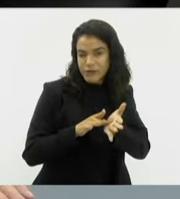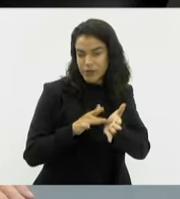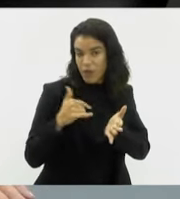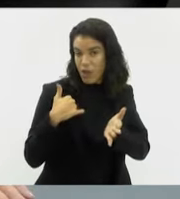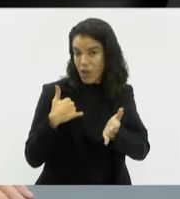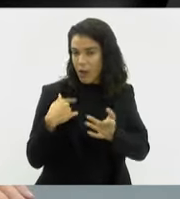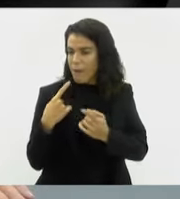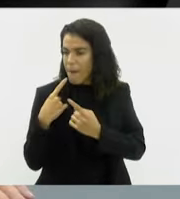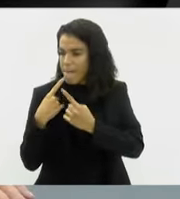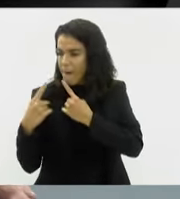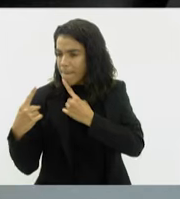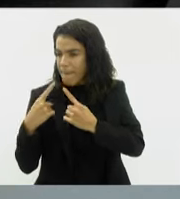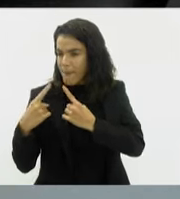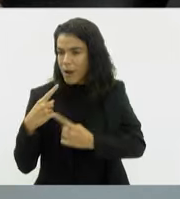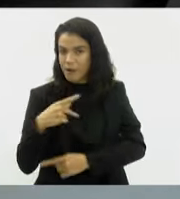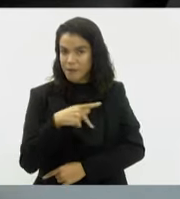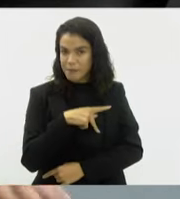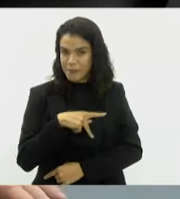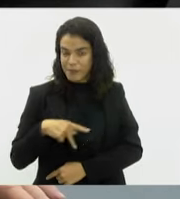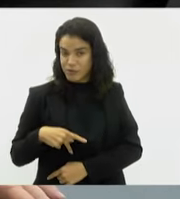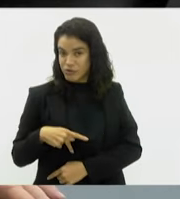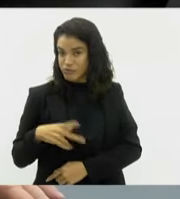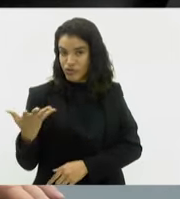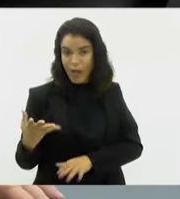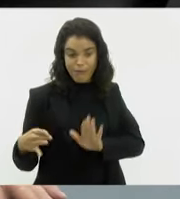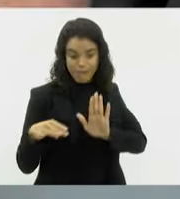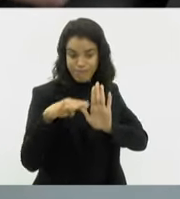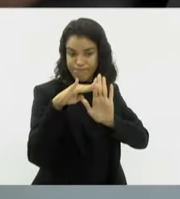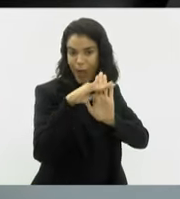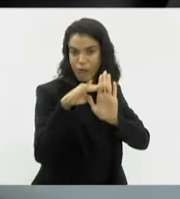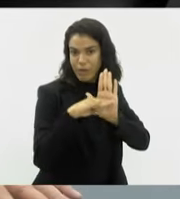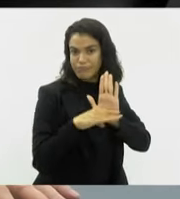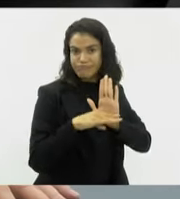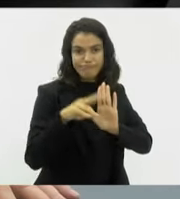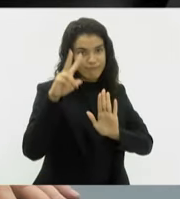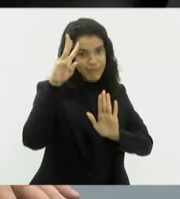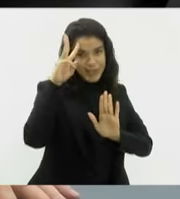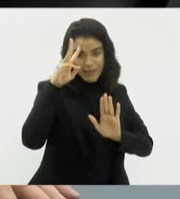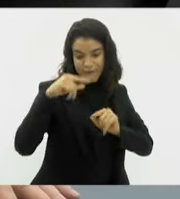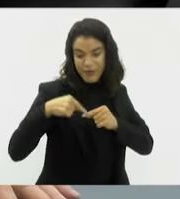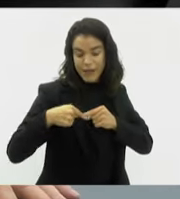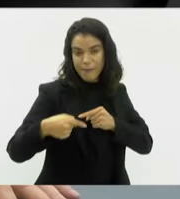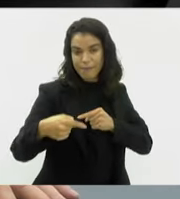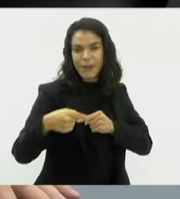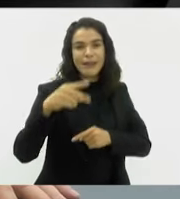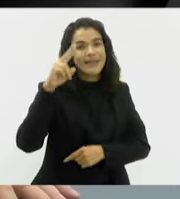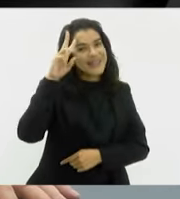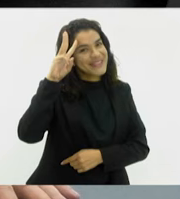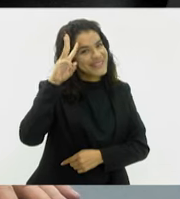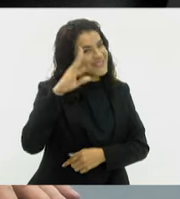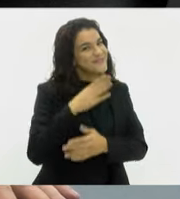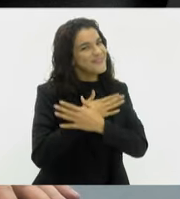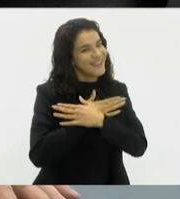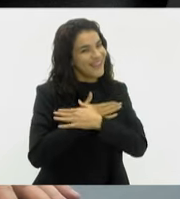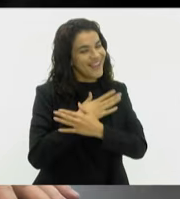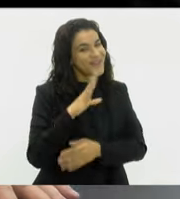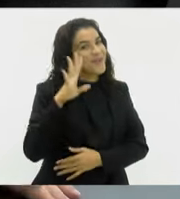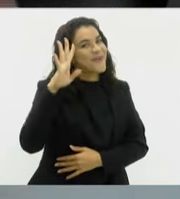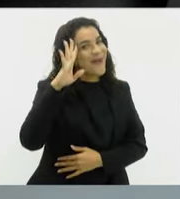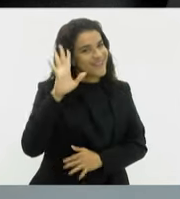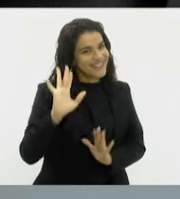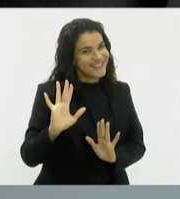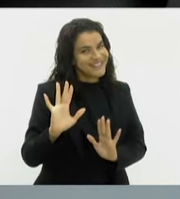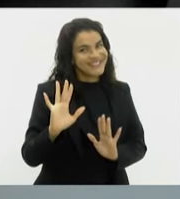com o presidente, podia estar na pauta da terça-feira, como eu vejo aqui acontecer. Terça é feriado, né? Quarta.